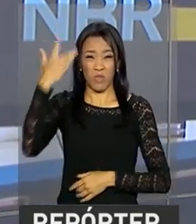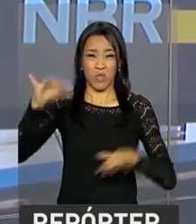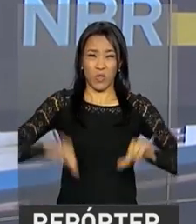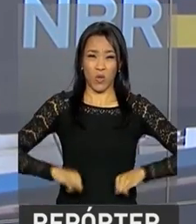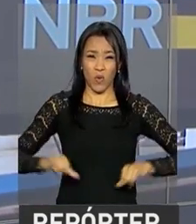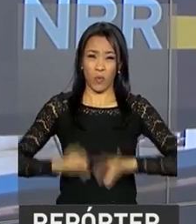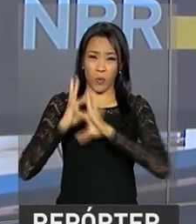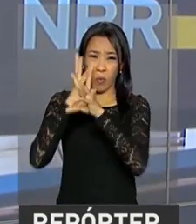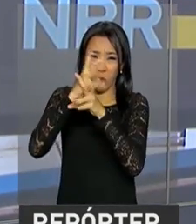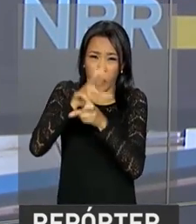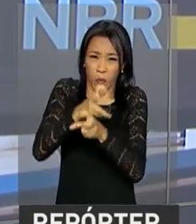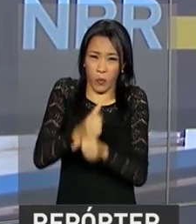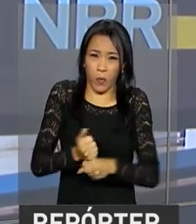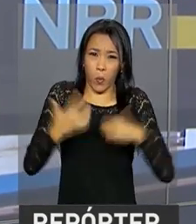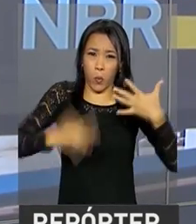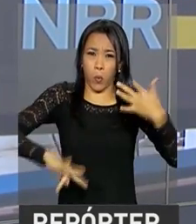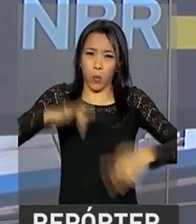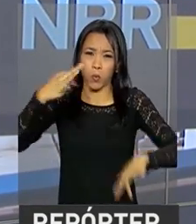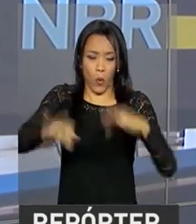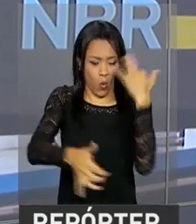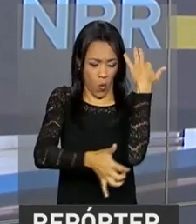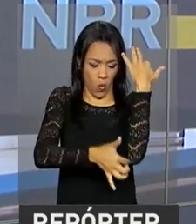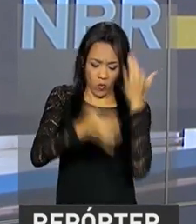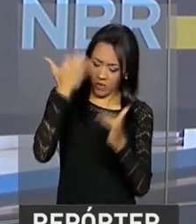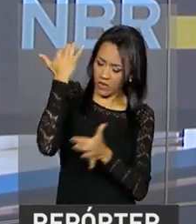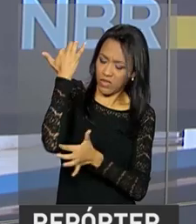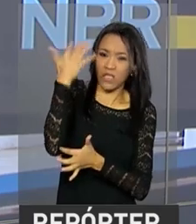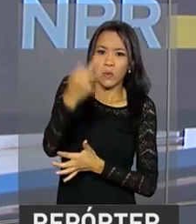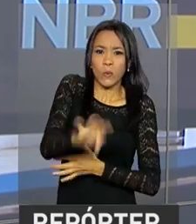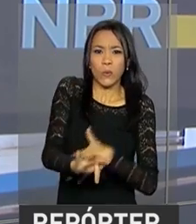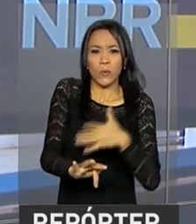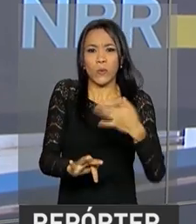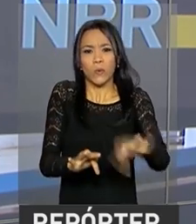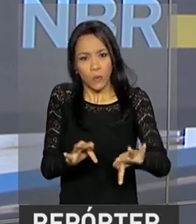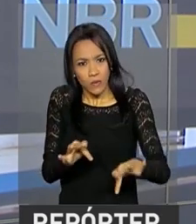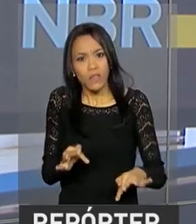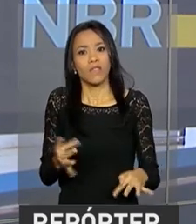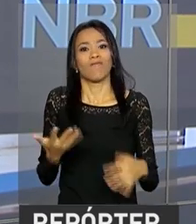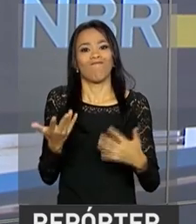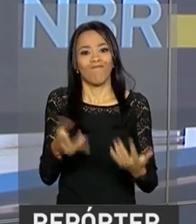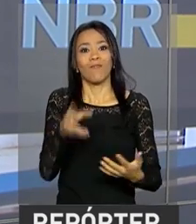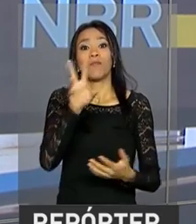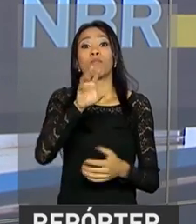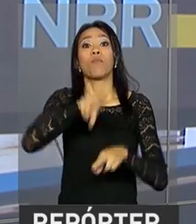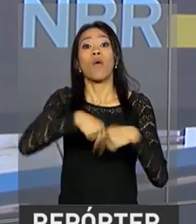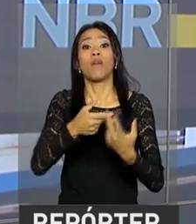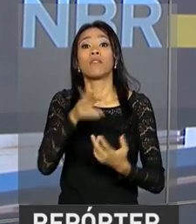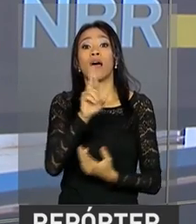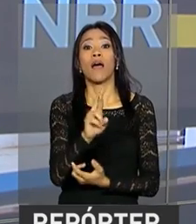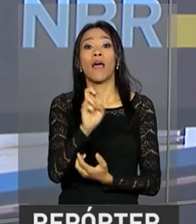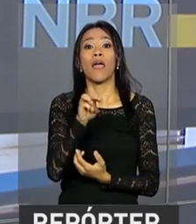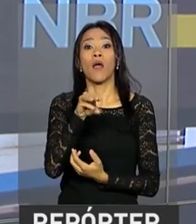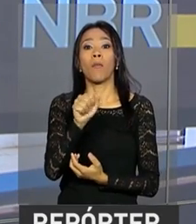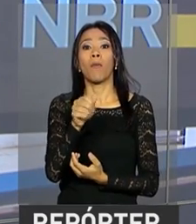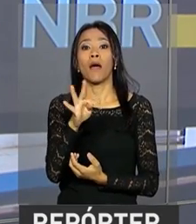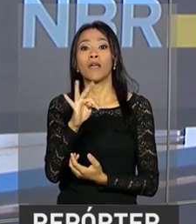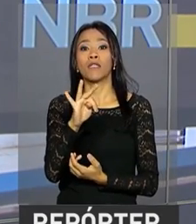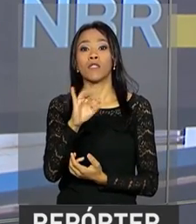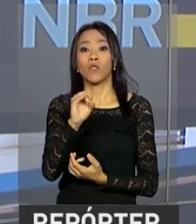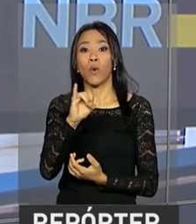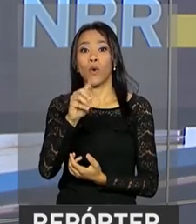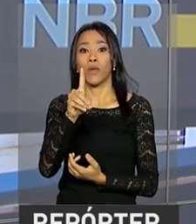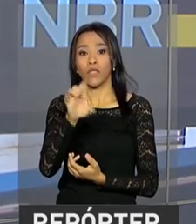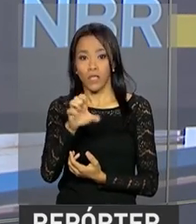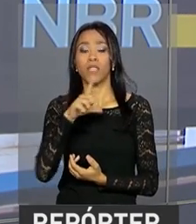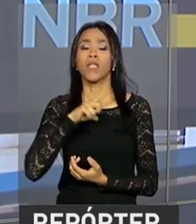dores crônicas nas articulações por causa da artrite reumatoide terão acesso a um novo